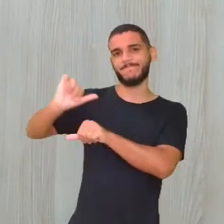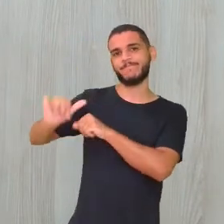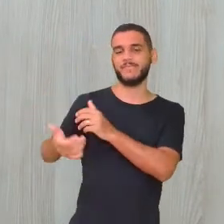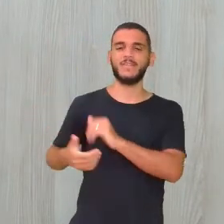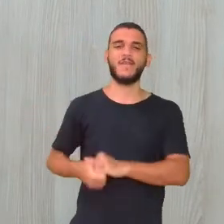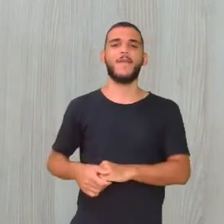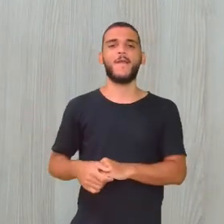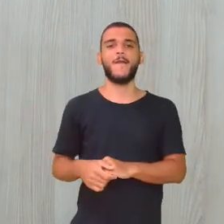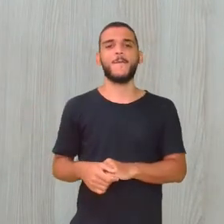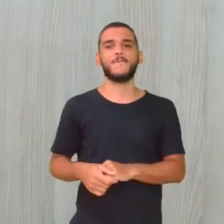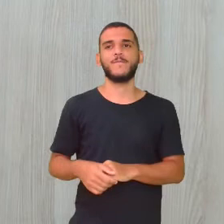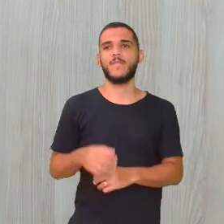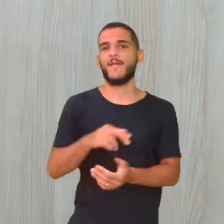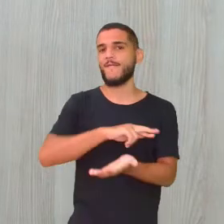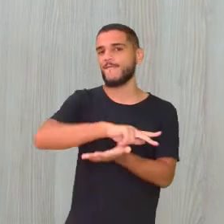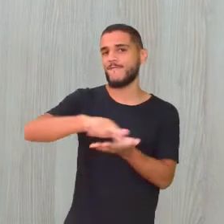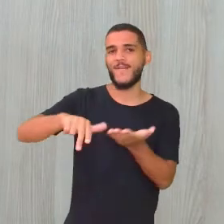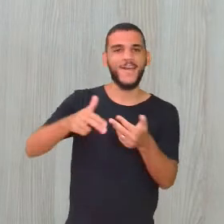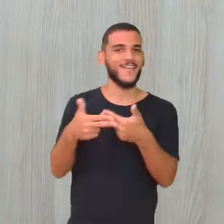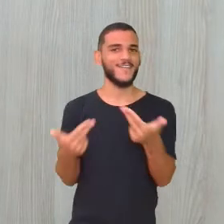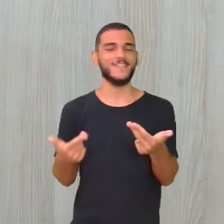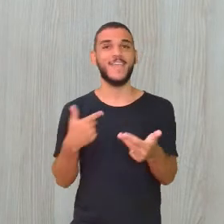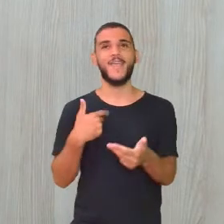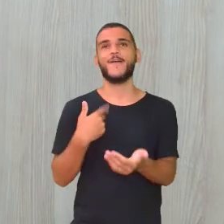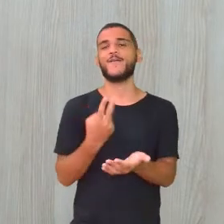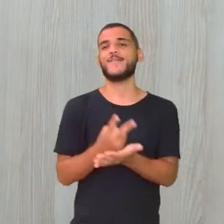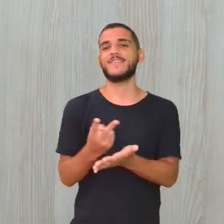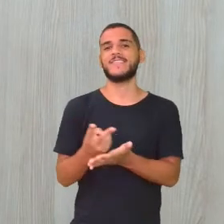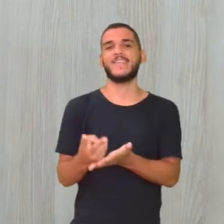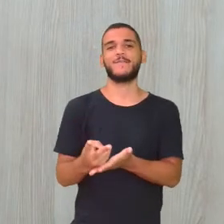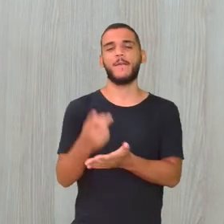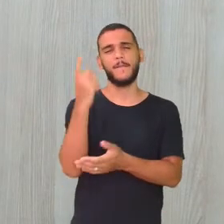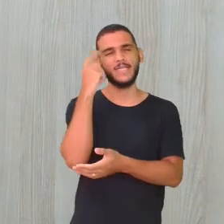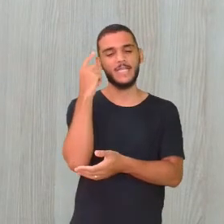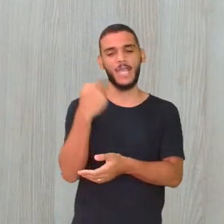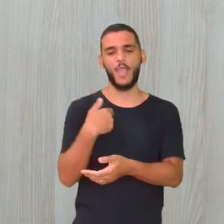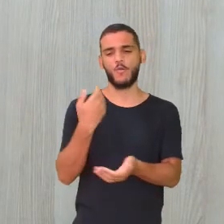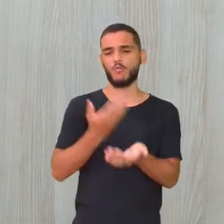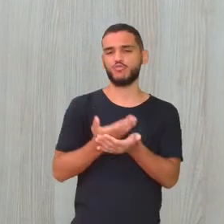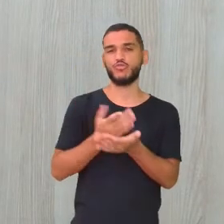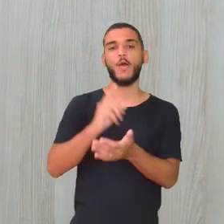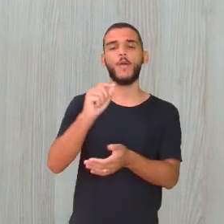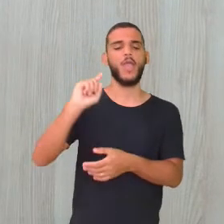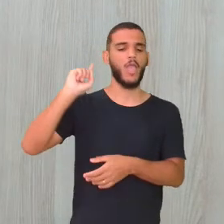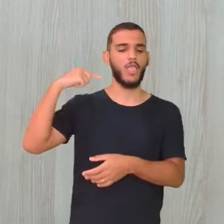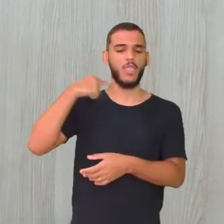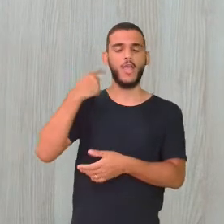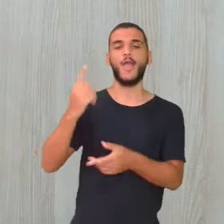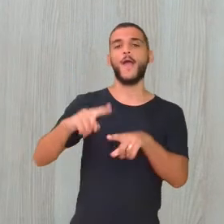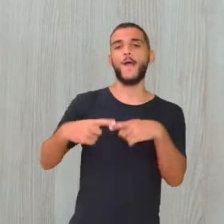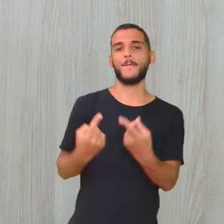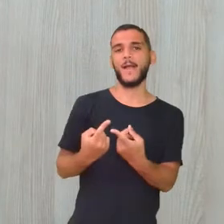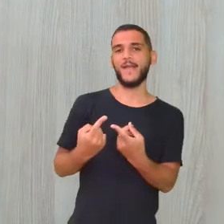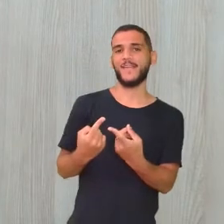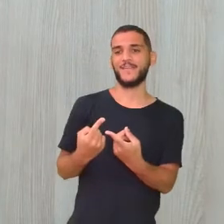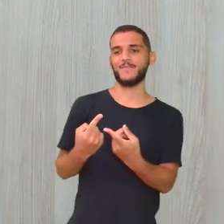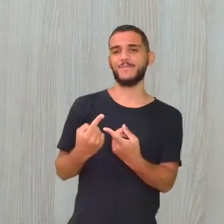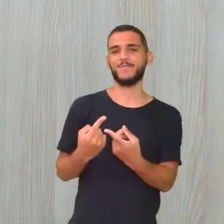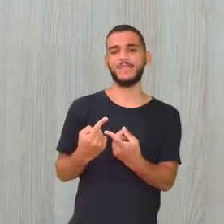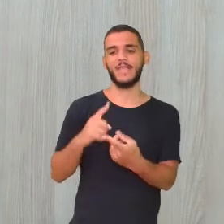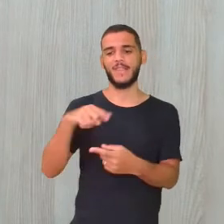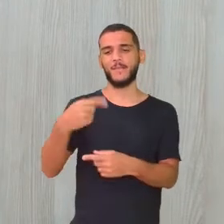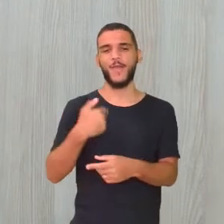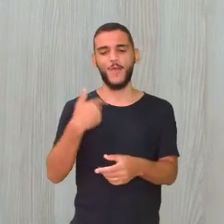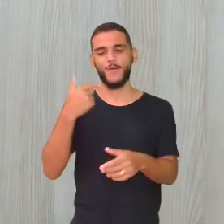milhão de coisas. Eu passei boa parte da minha vida querendo fazer direito e de última hora, assim, fiz letras